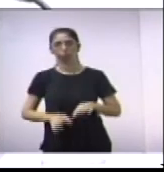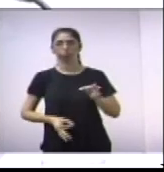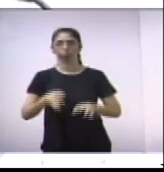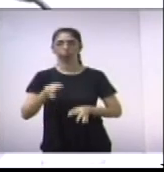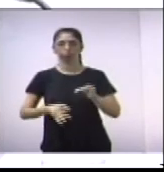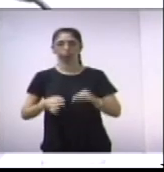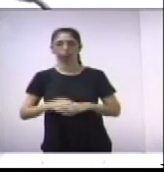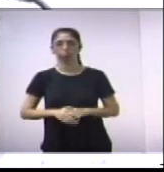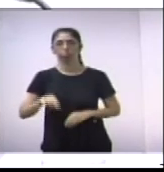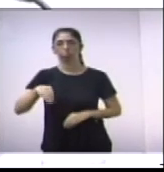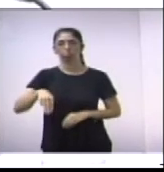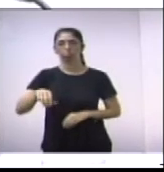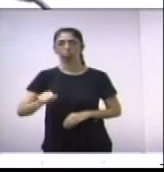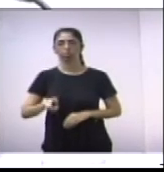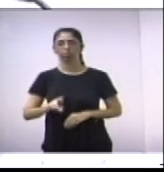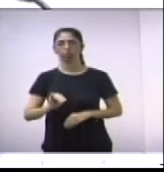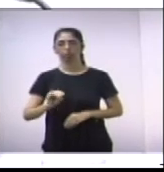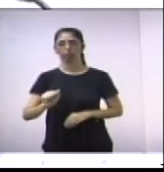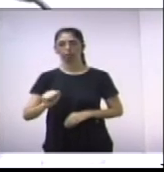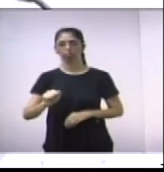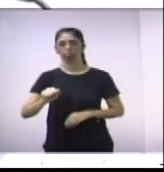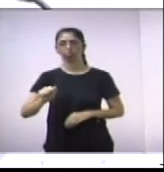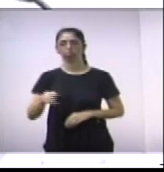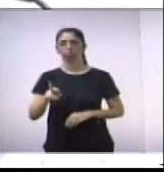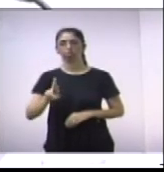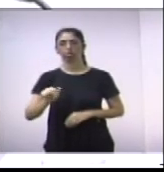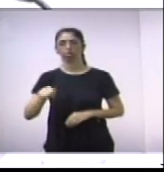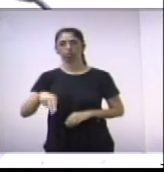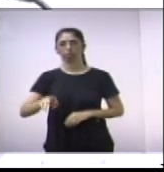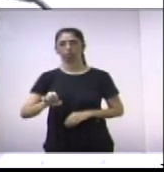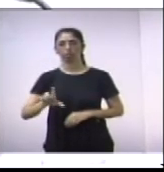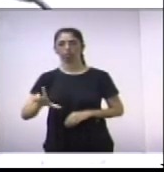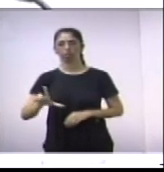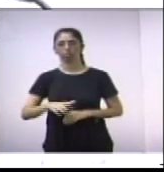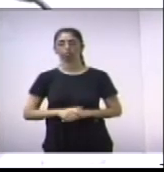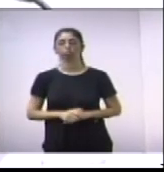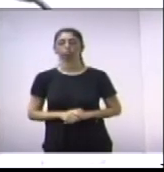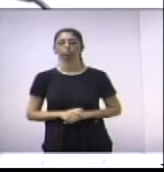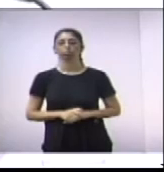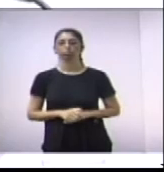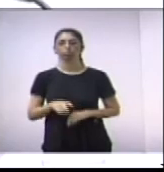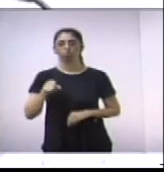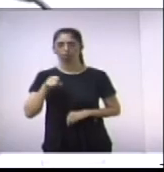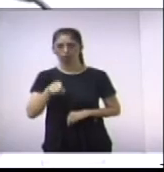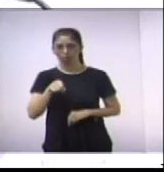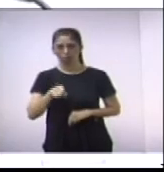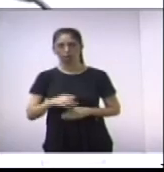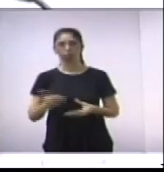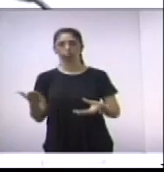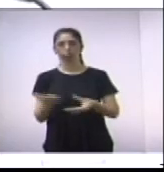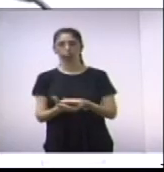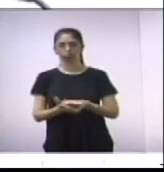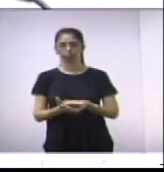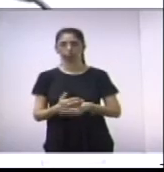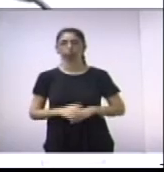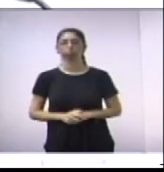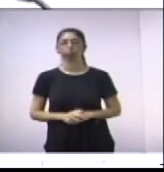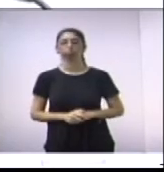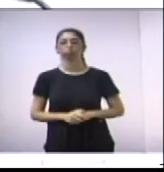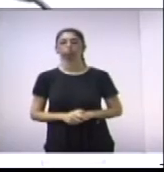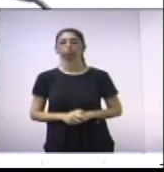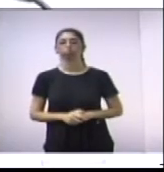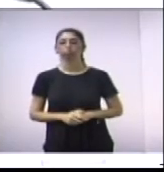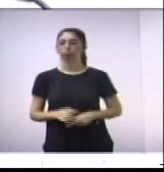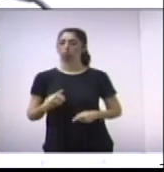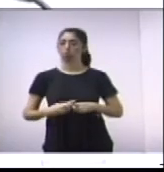direito, doutora Maria Raquel Campos Pinto Ticlian Neves, por condicionar e determinar